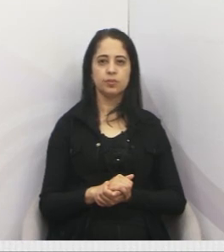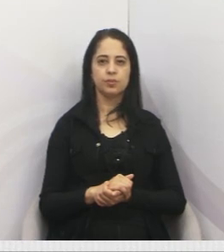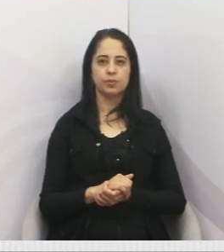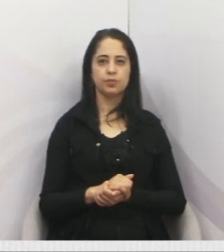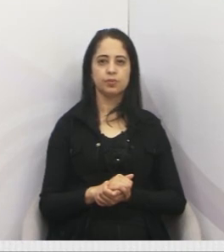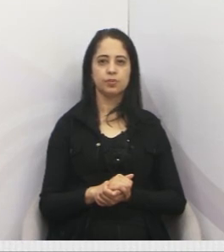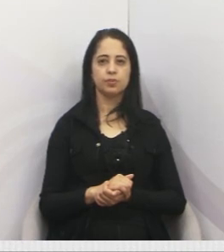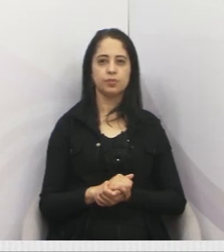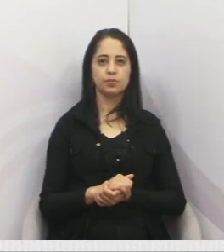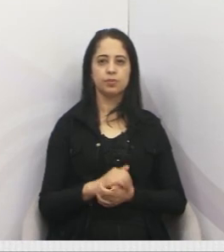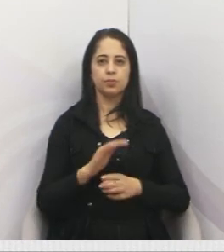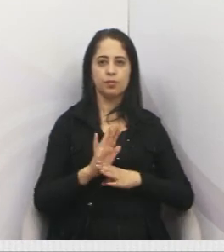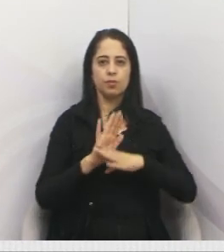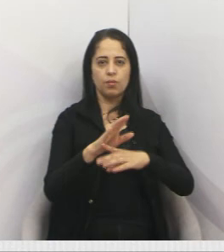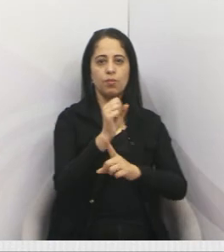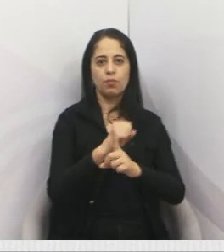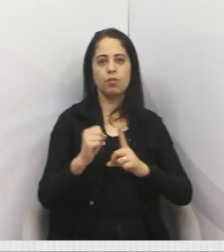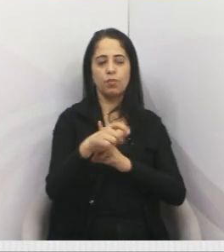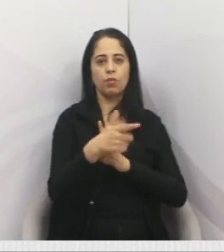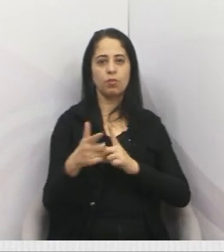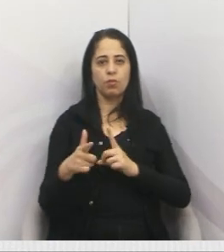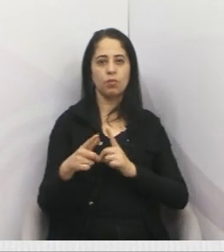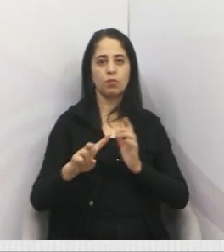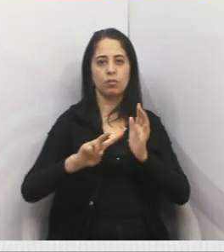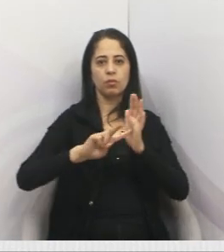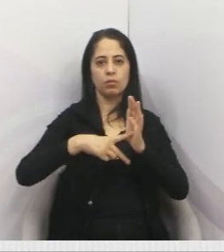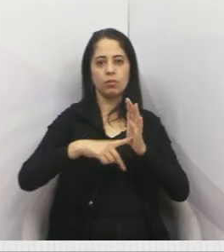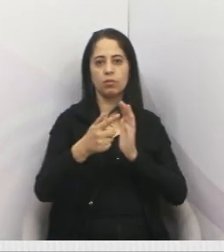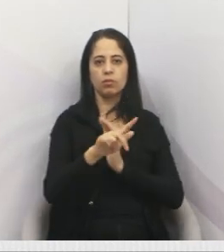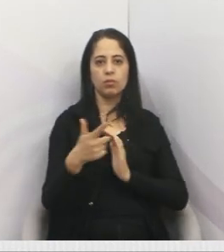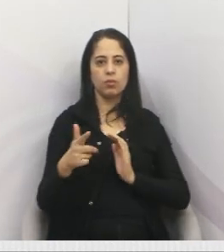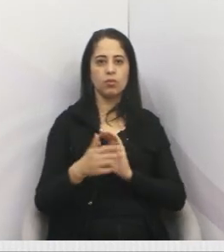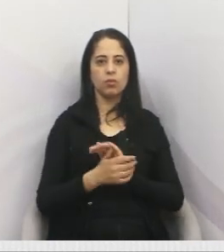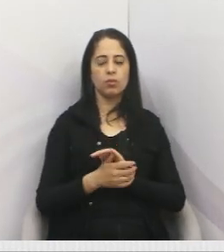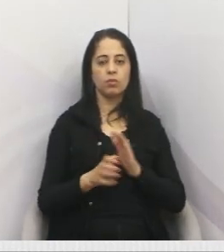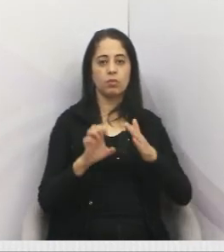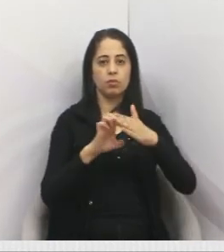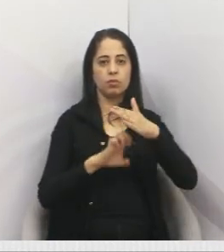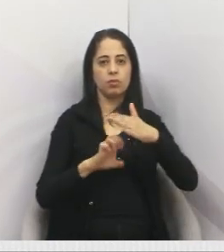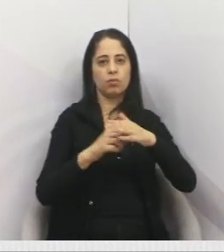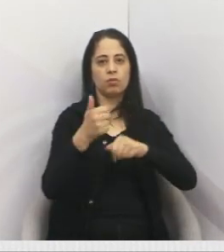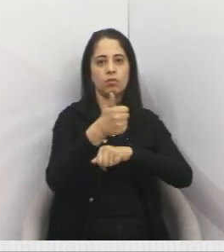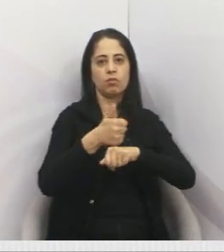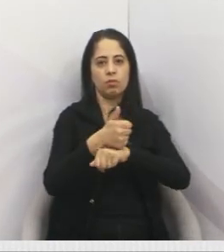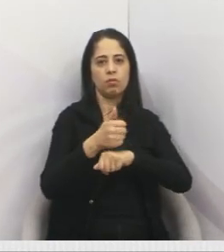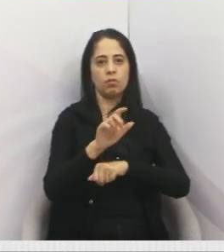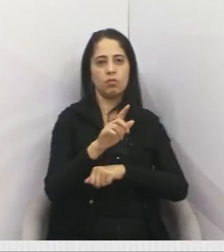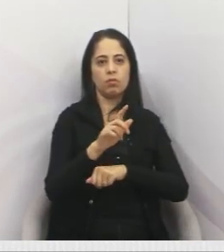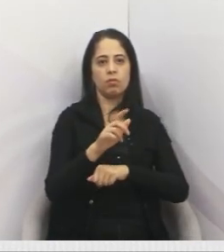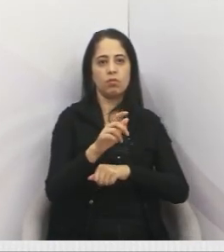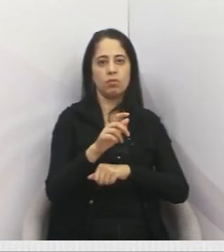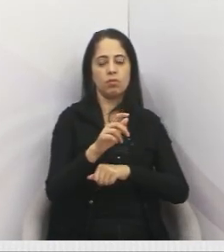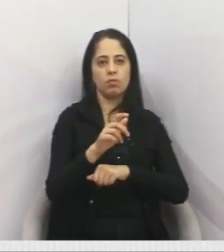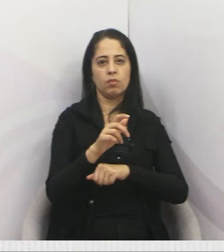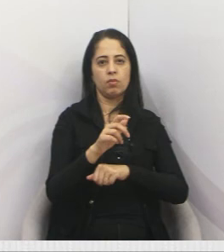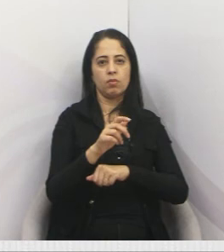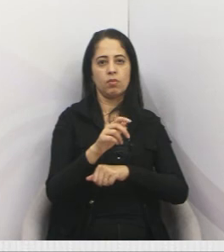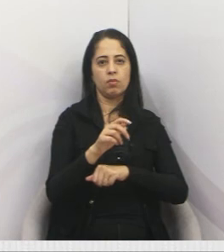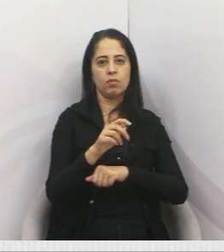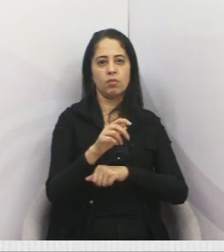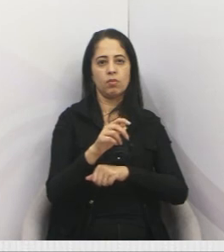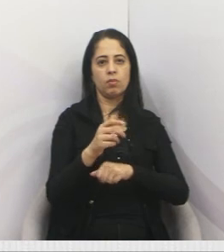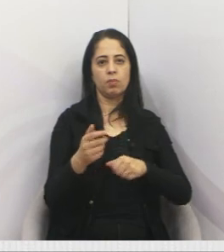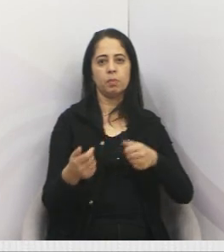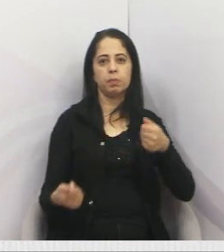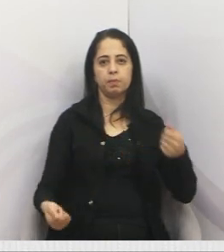Movimentos populares em branco, entidades de classe sindical em branco, empresas ou entidades profissionais, Associação das Empresas de Mineração